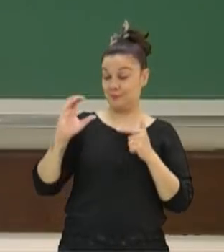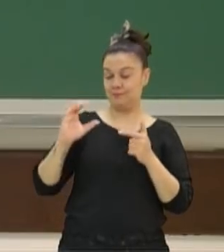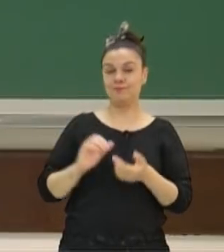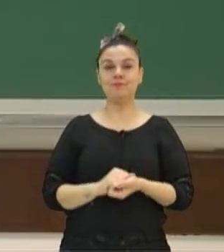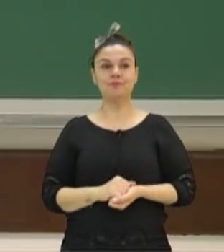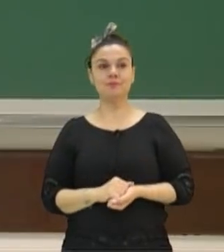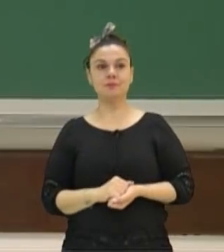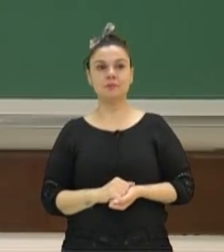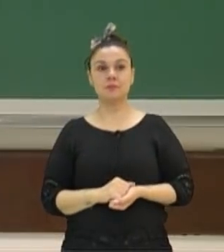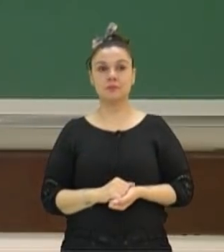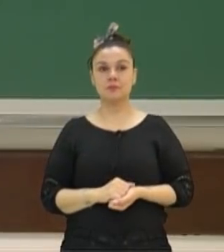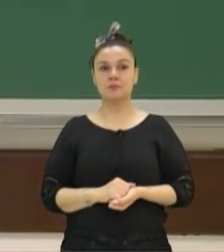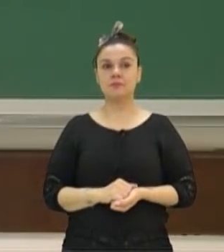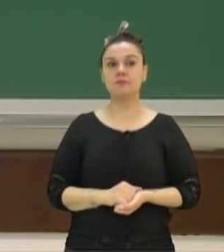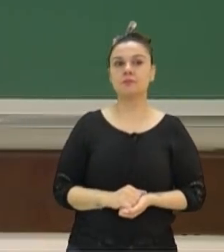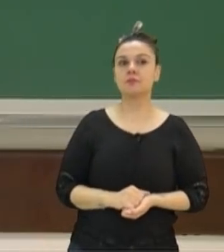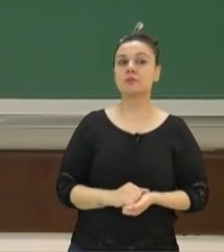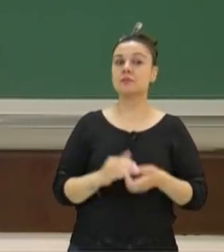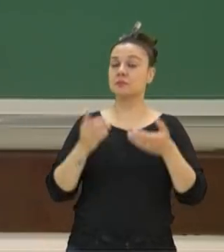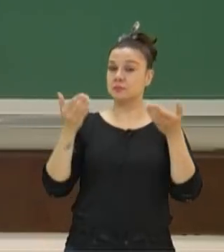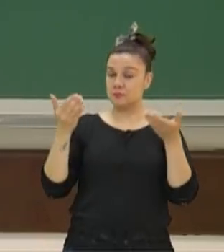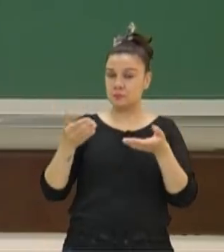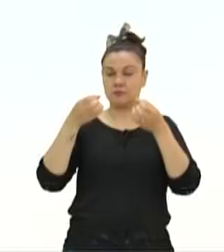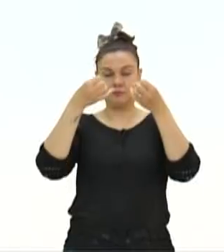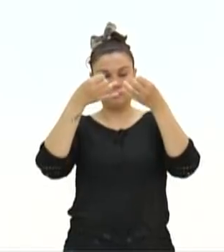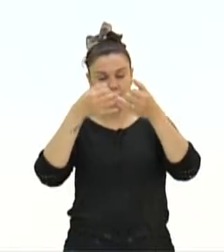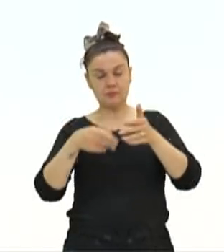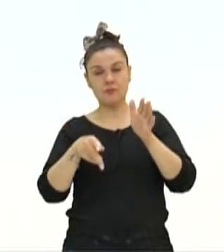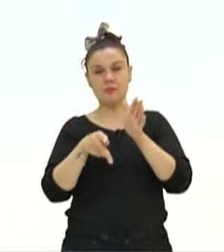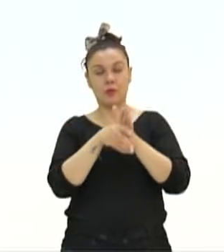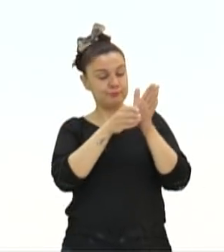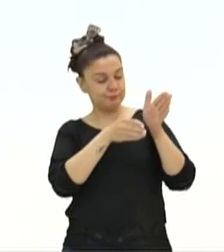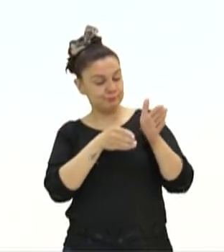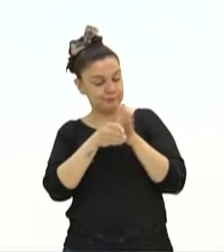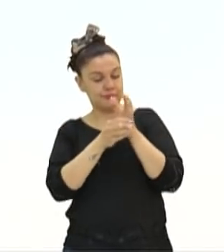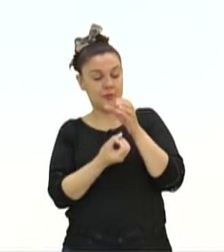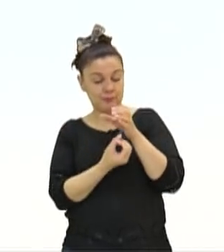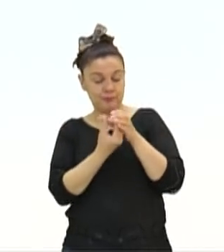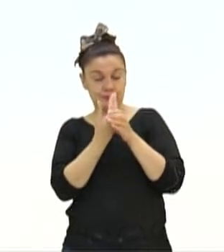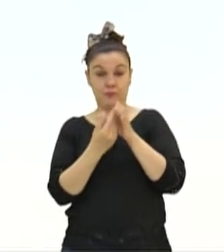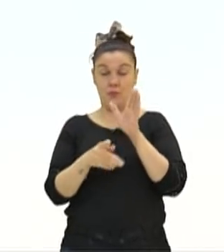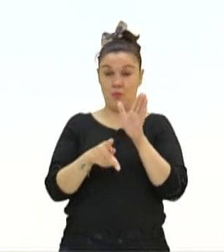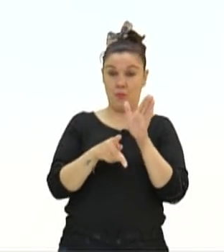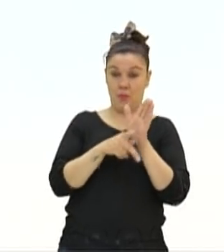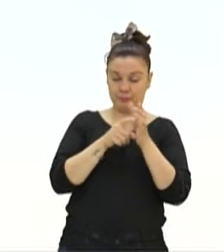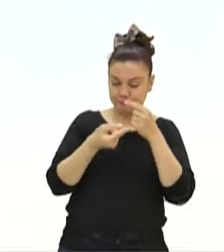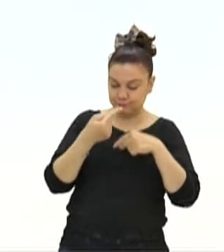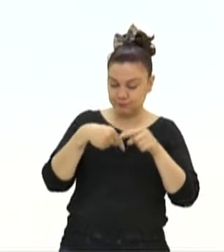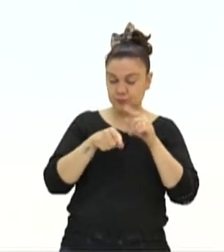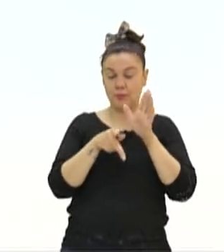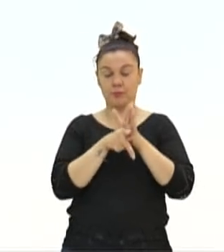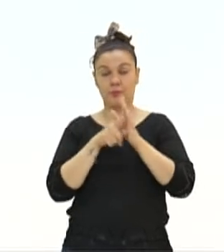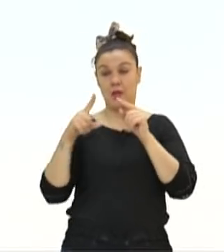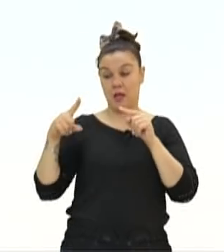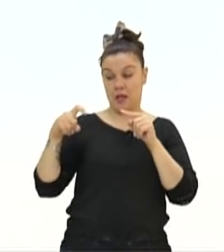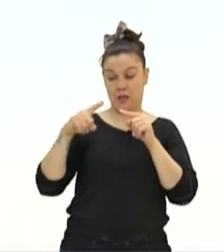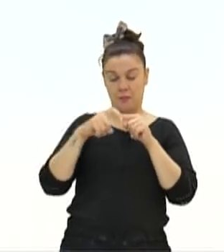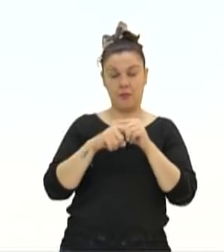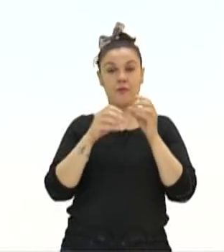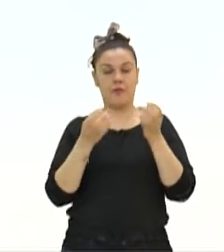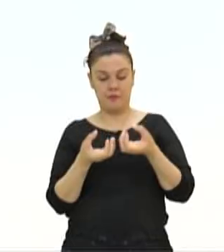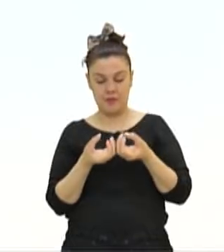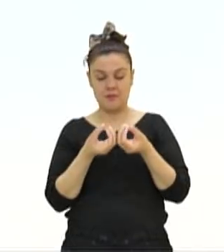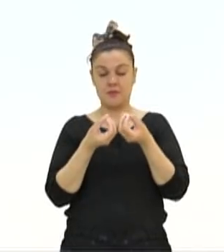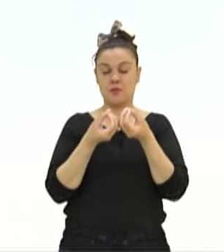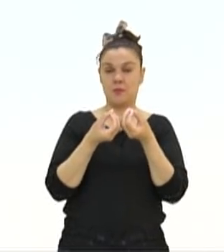C. Quanto à produção de espermatozoides, então, o que a gente já sabe até aqui? Que eles são produzidos lá nos